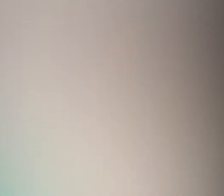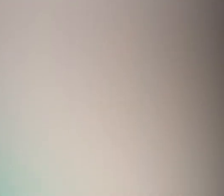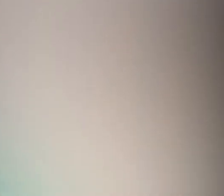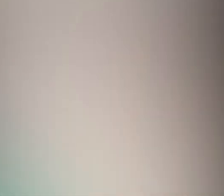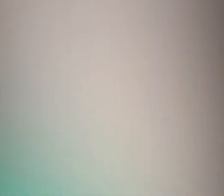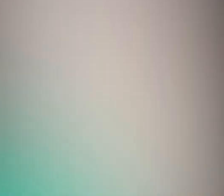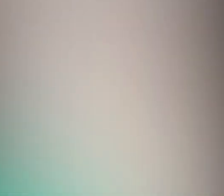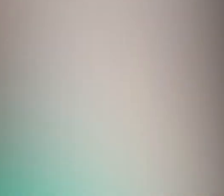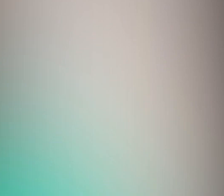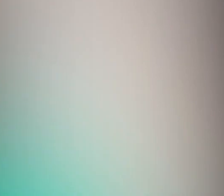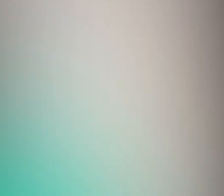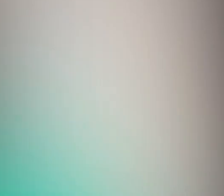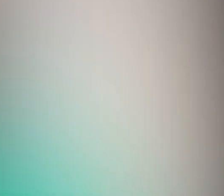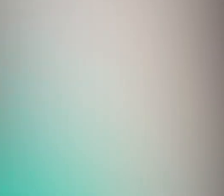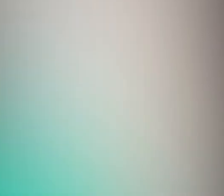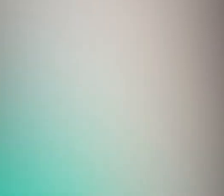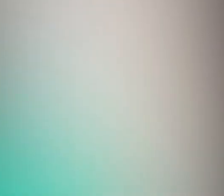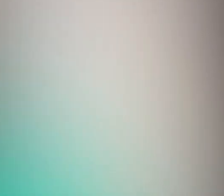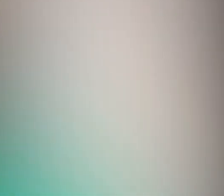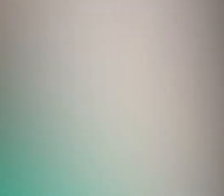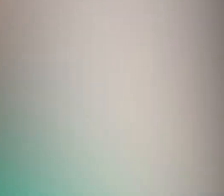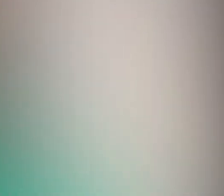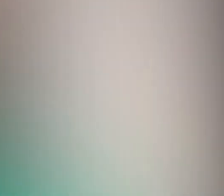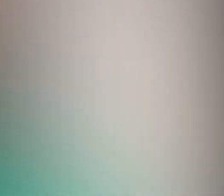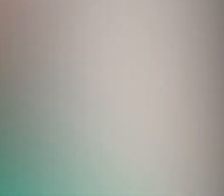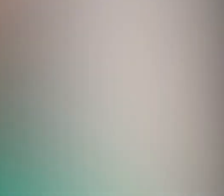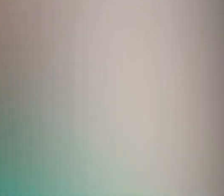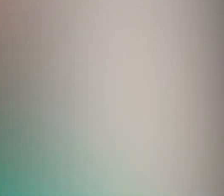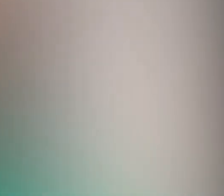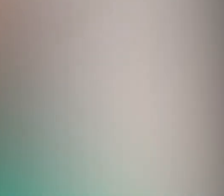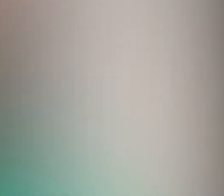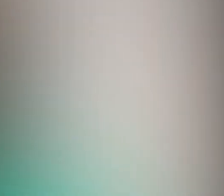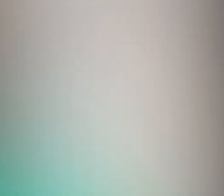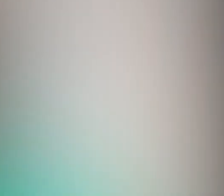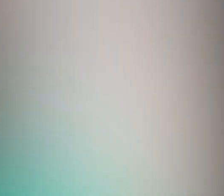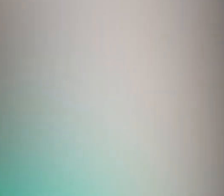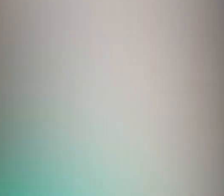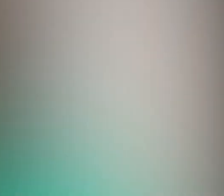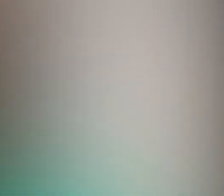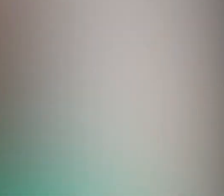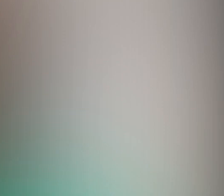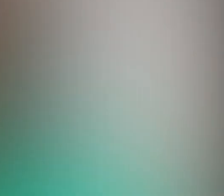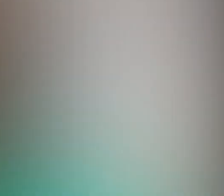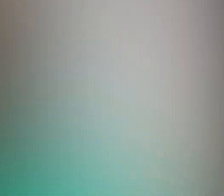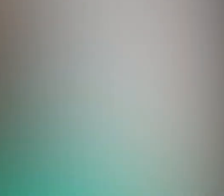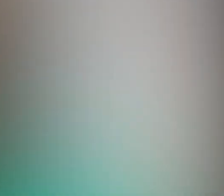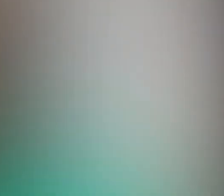por os nossos governantes, para que eles vejam,